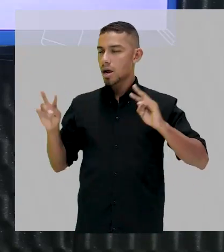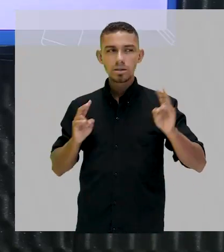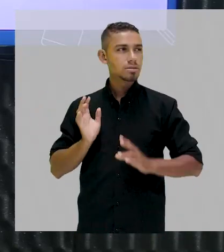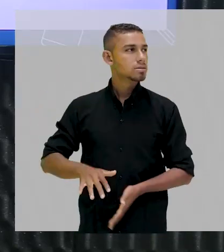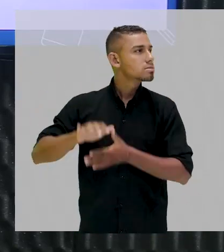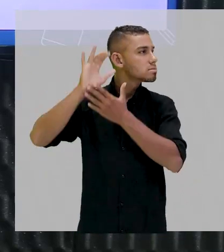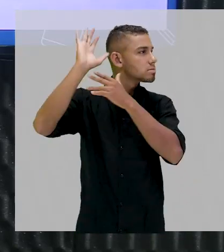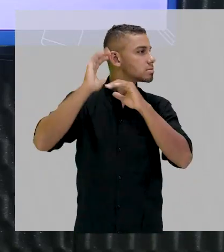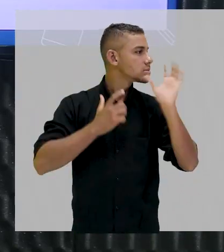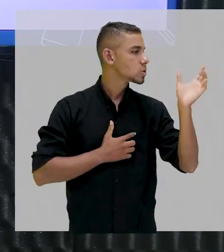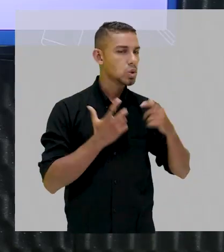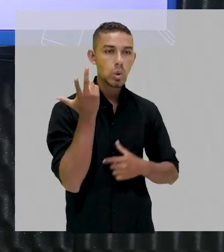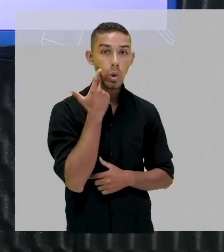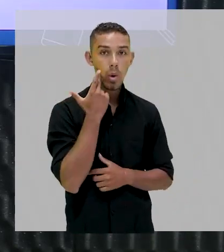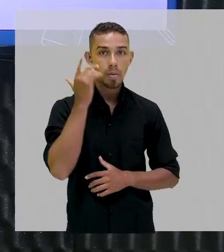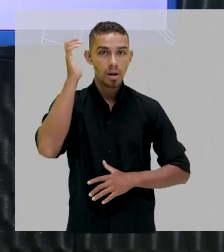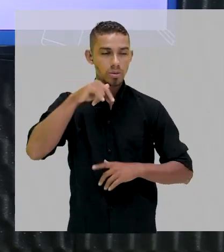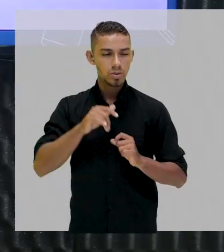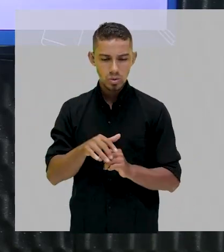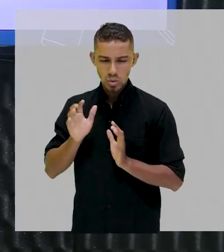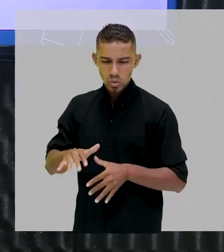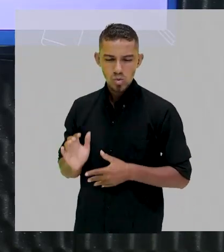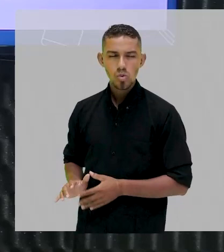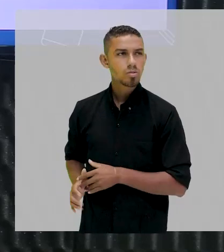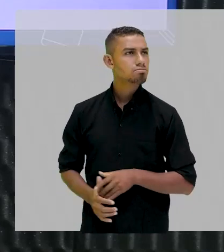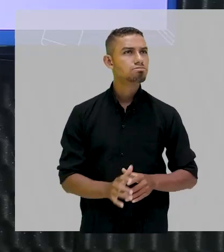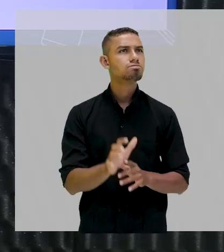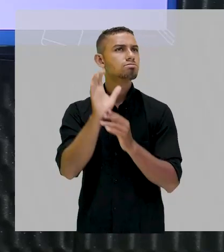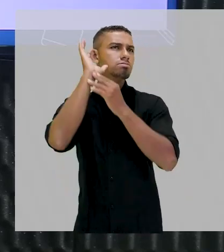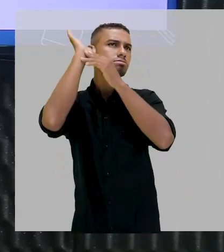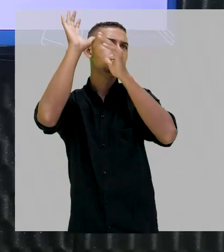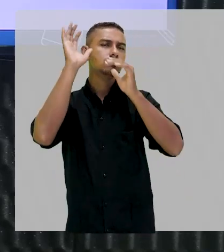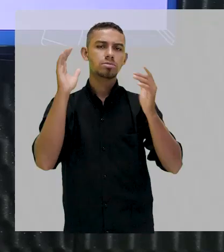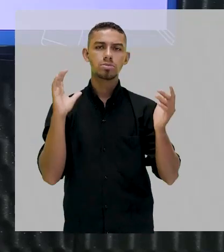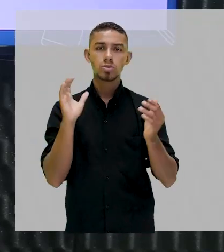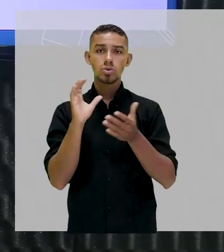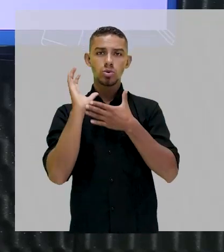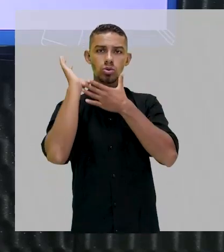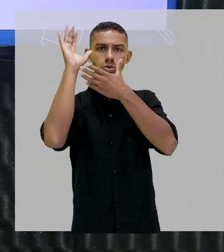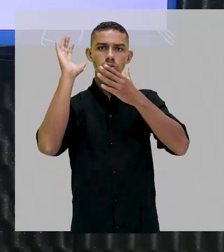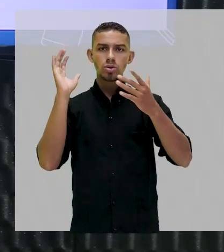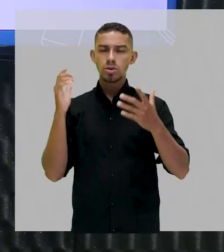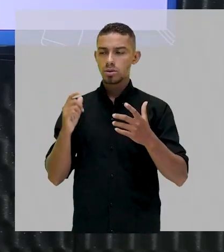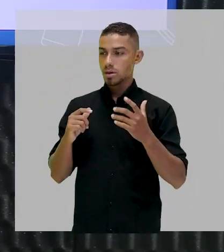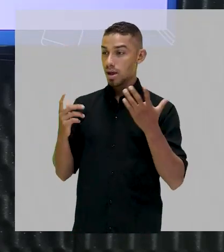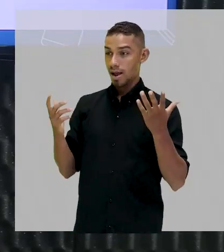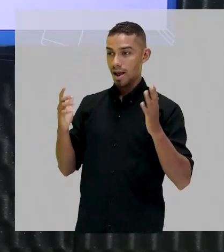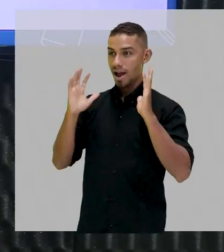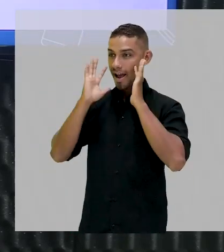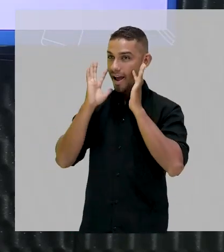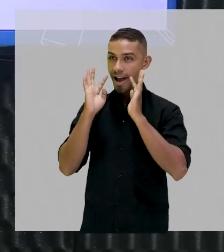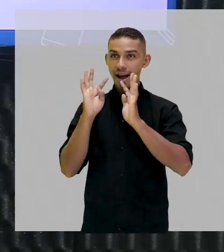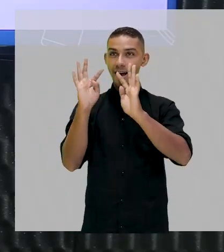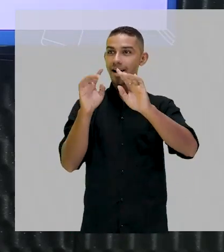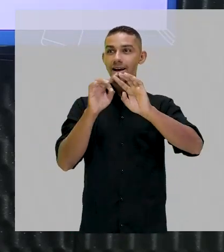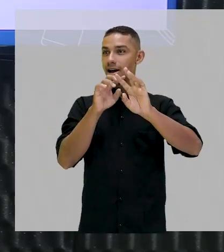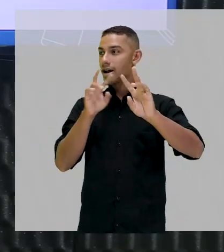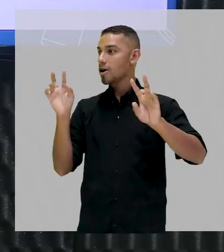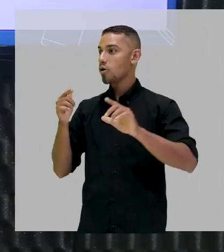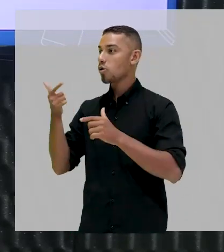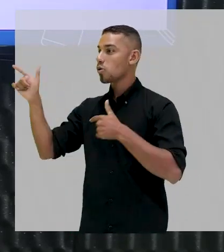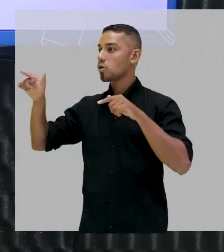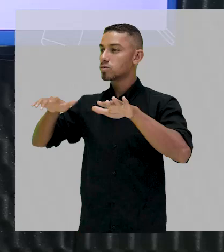eu automatizo esse ato de arremessar a bola de basquete, por exemplo, minha atenção está voltada para